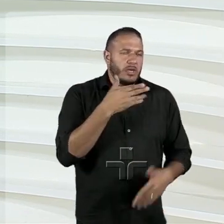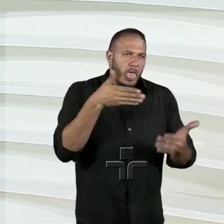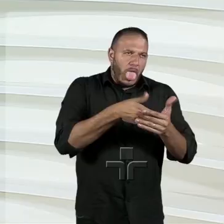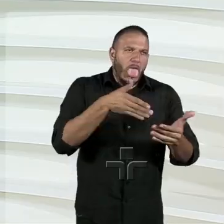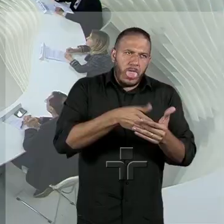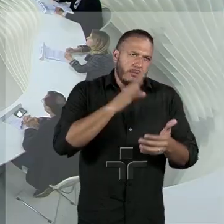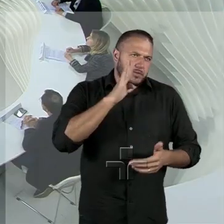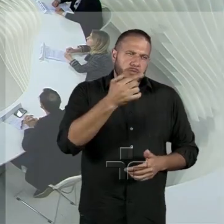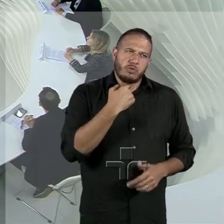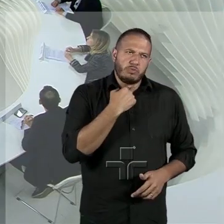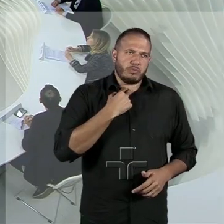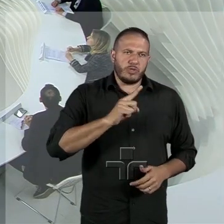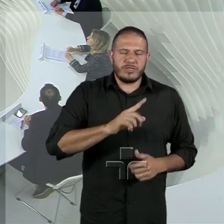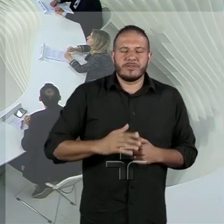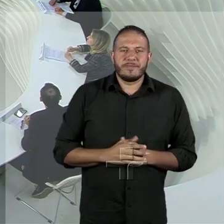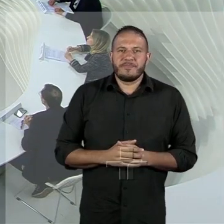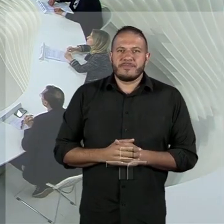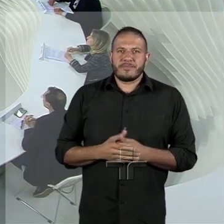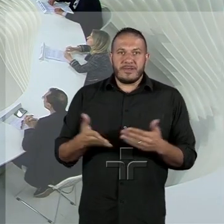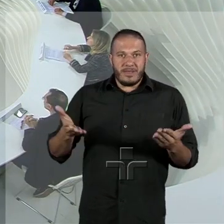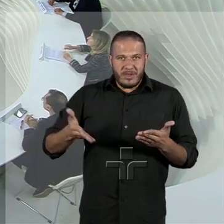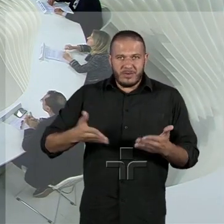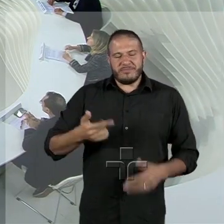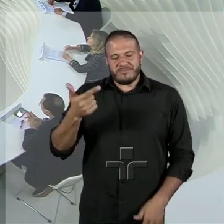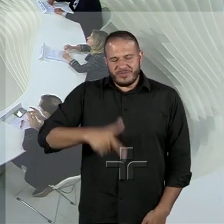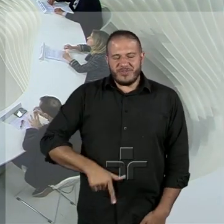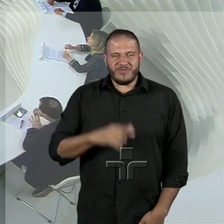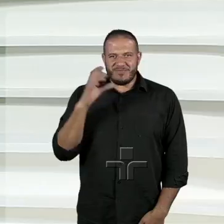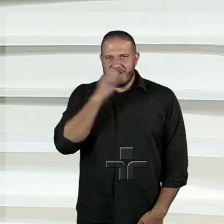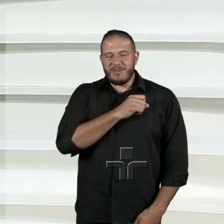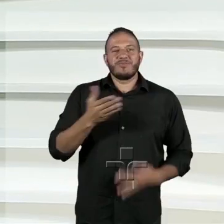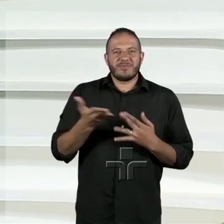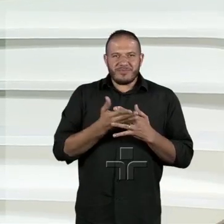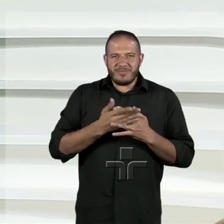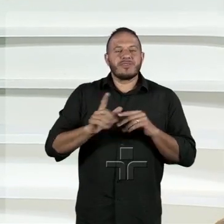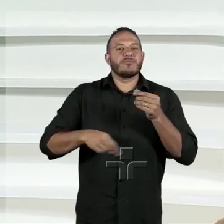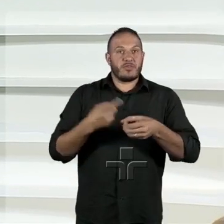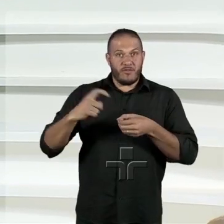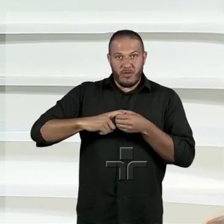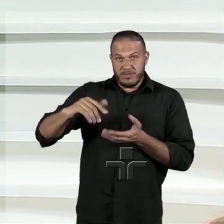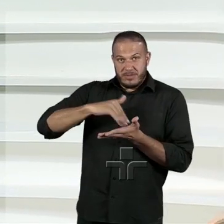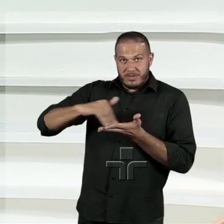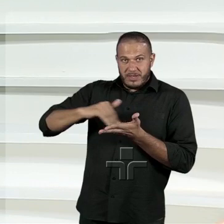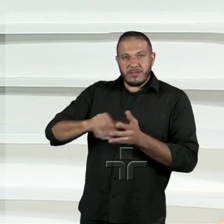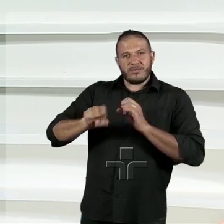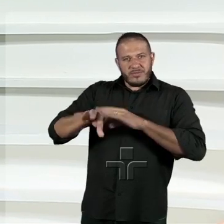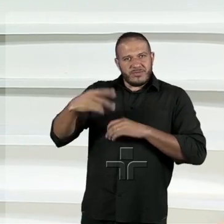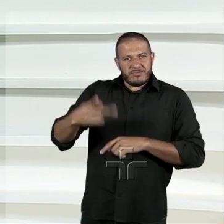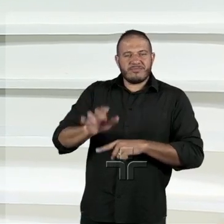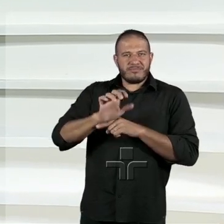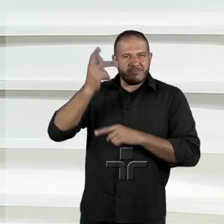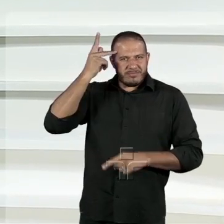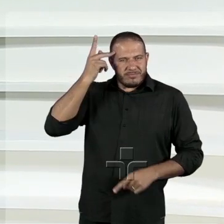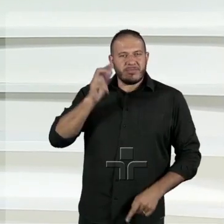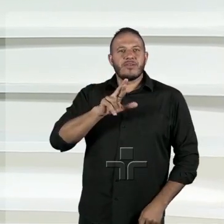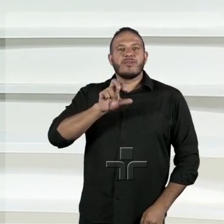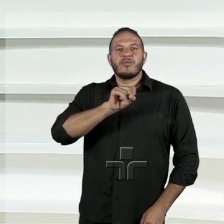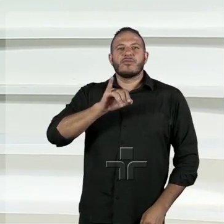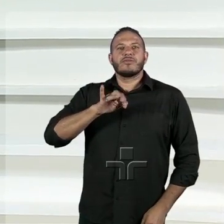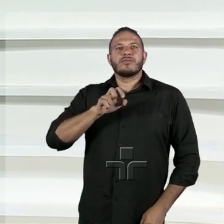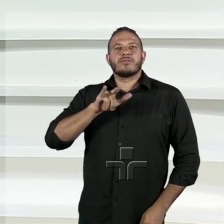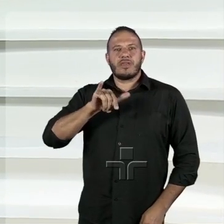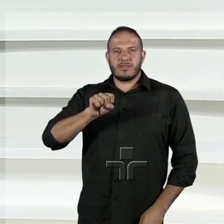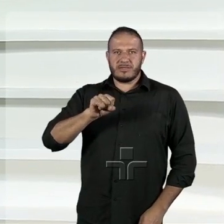principal. Agora a gente vai para mais um intervalo, voltamos com o secretário de Educação do Estado, Rocieli Soares da